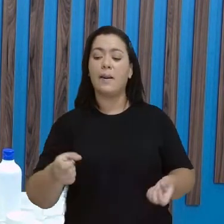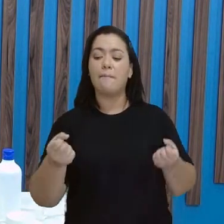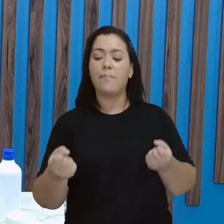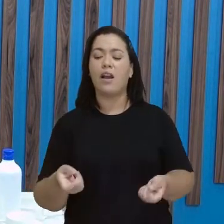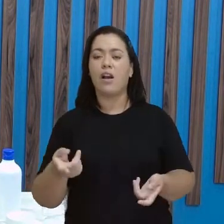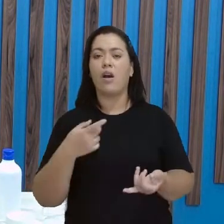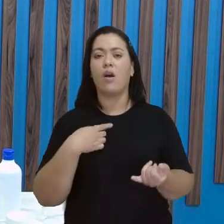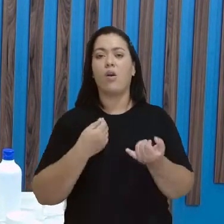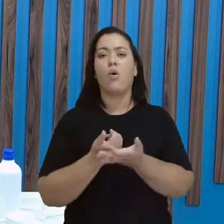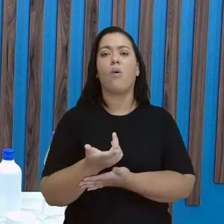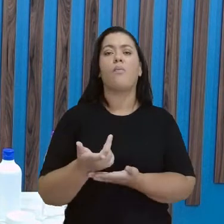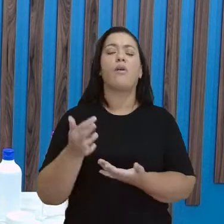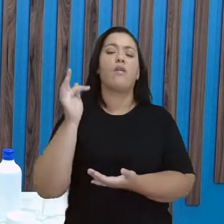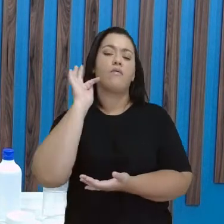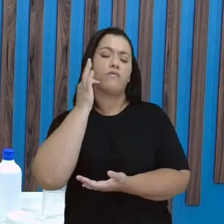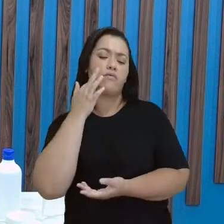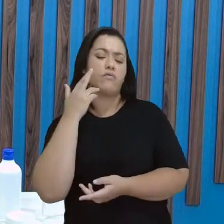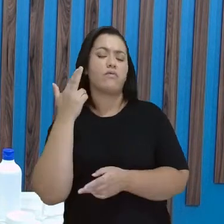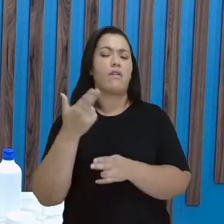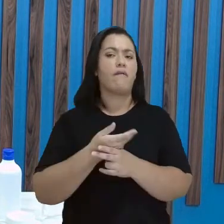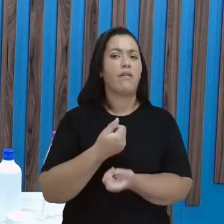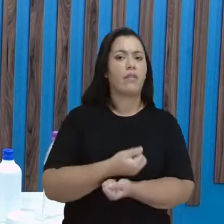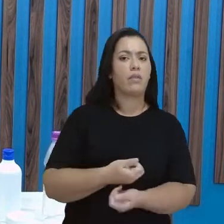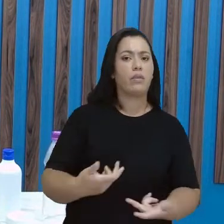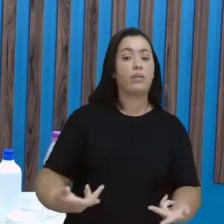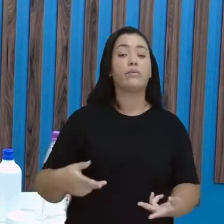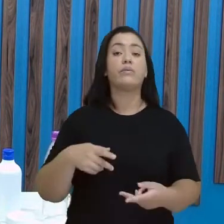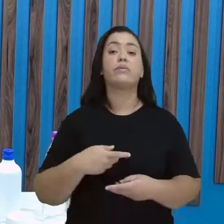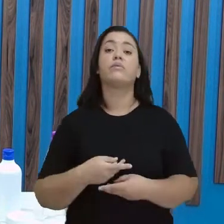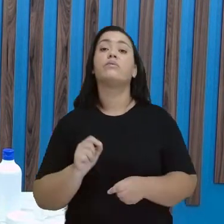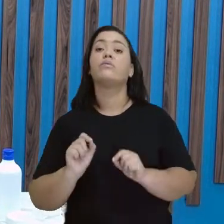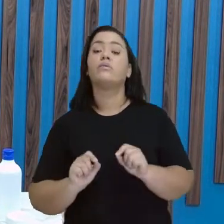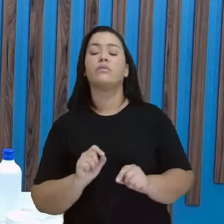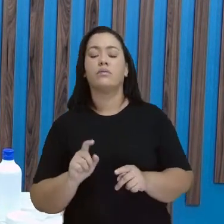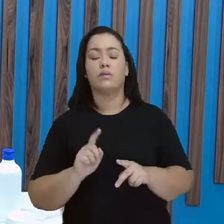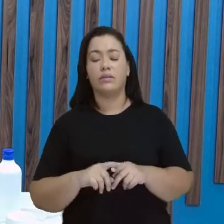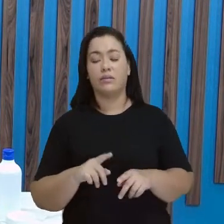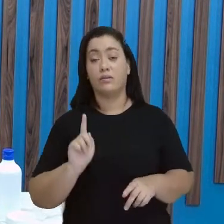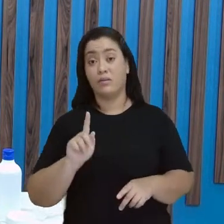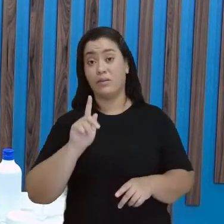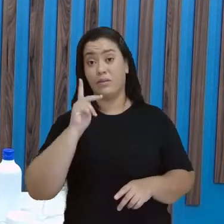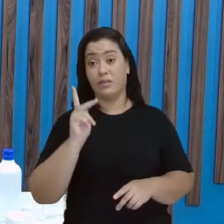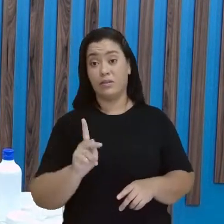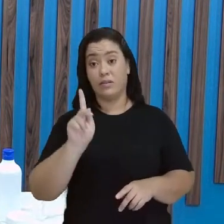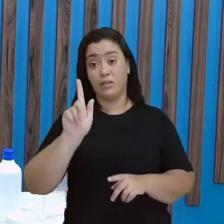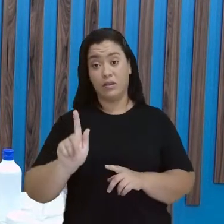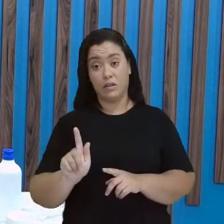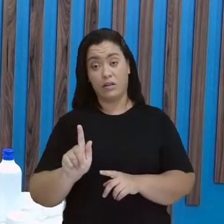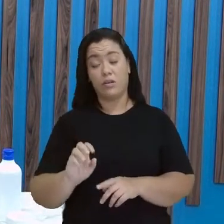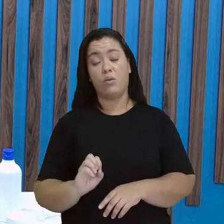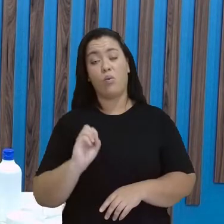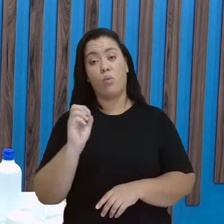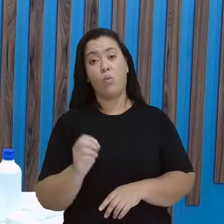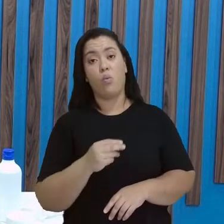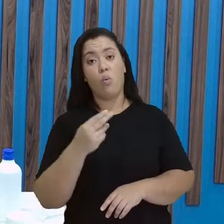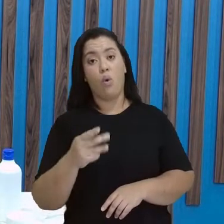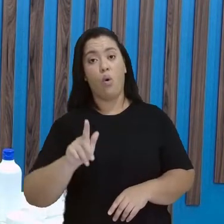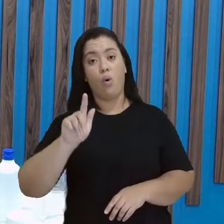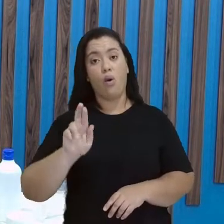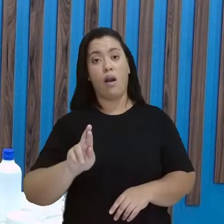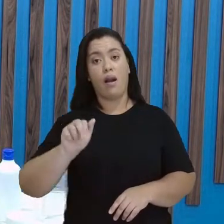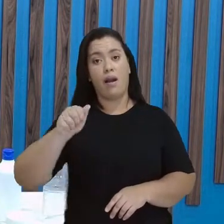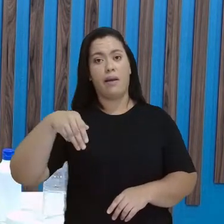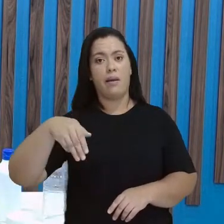comprar frutas, verduras, a gente vai trabalhar com quilograma ou com a grama. Estão lembrados